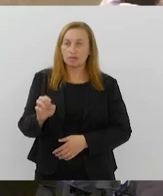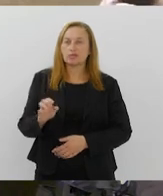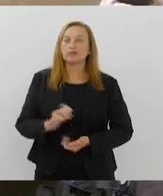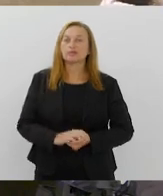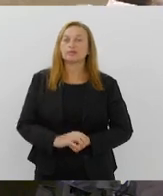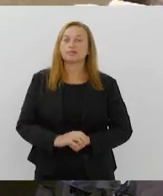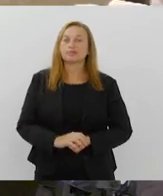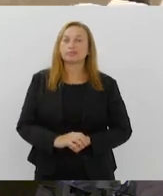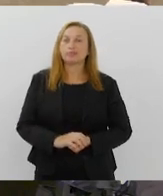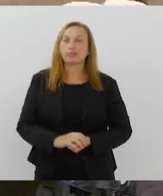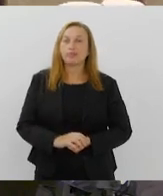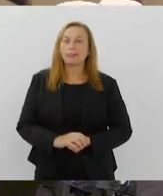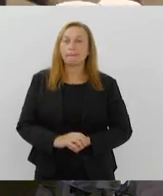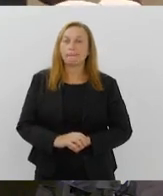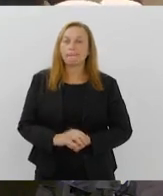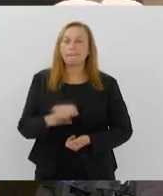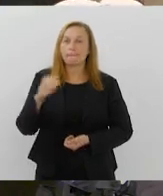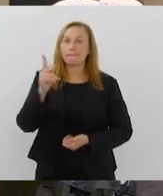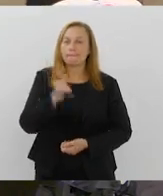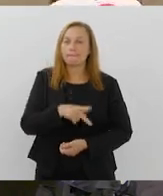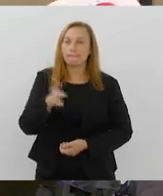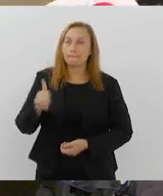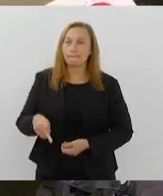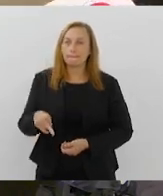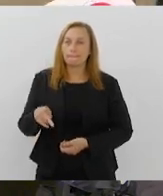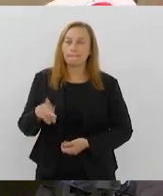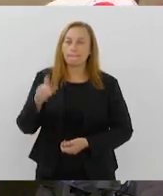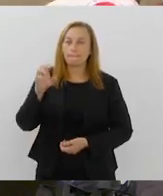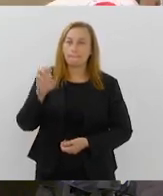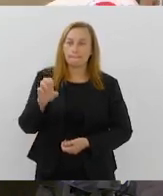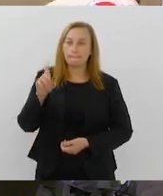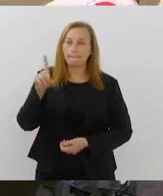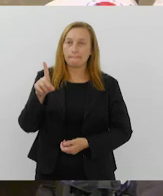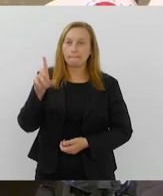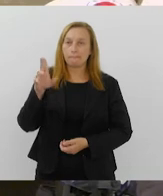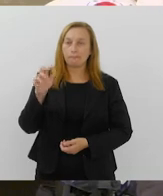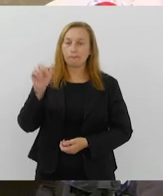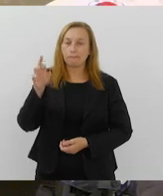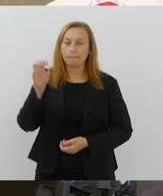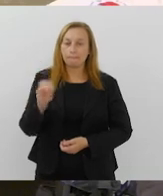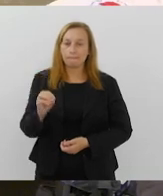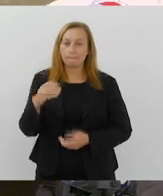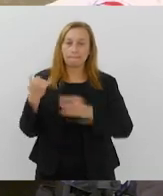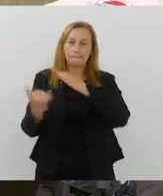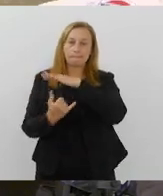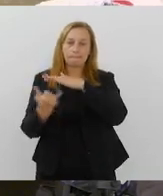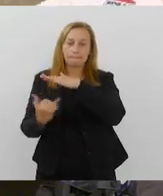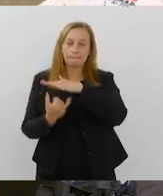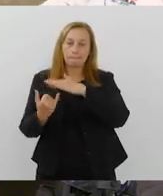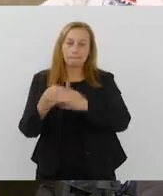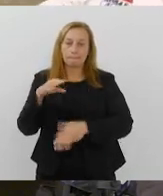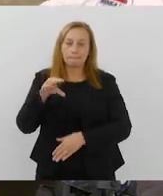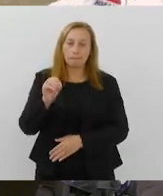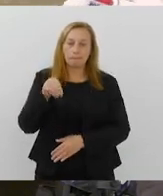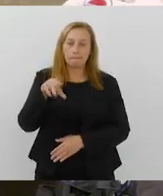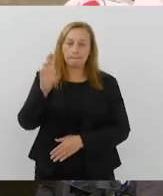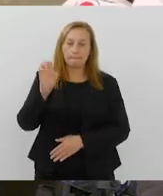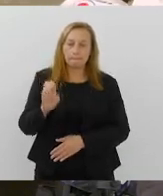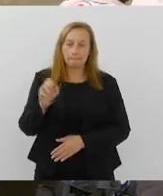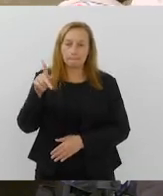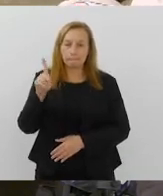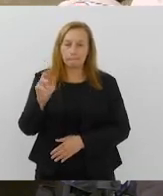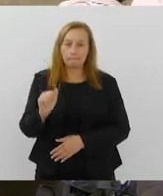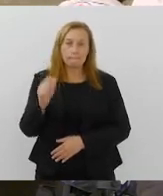Próximo agraciado, mestre Eduardo Gomes Viana, vice-charmei do Instituto Internacional Conde Coma nos Estados Unidos da